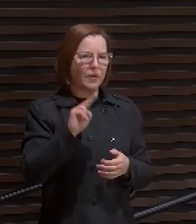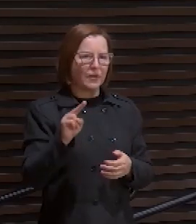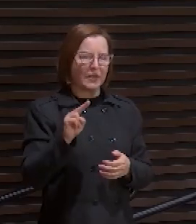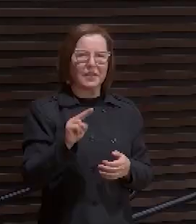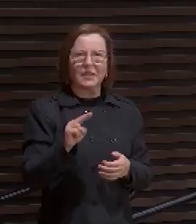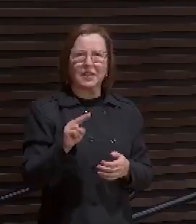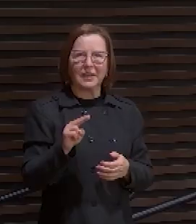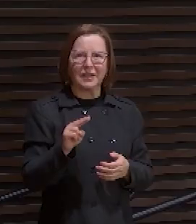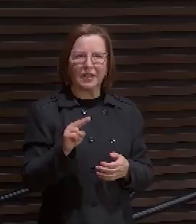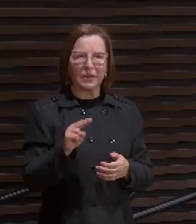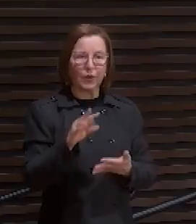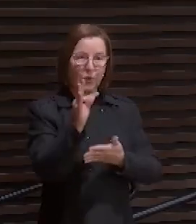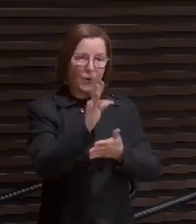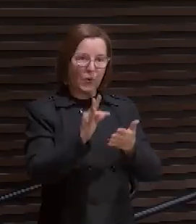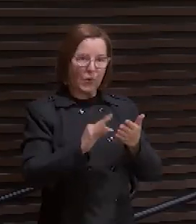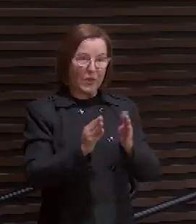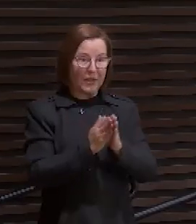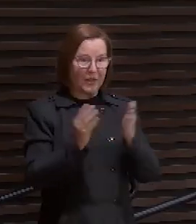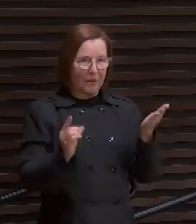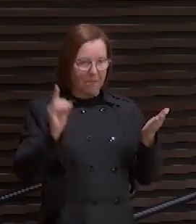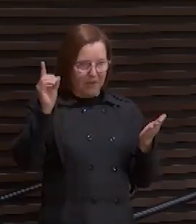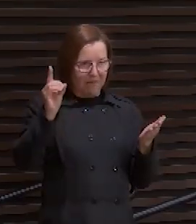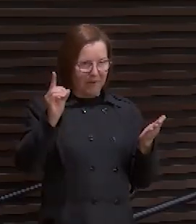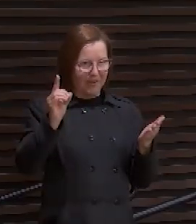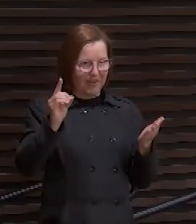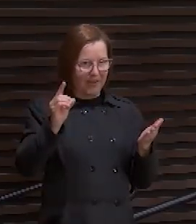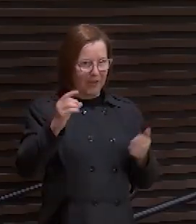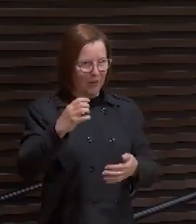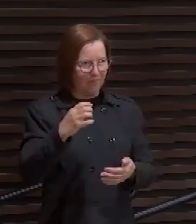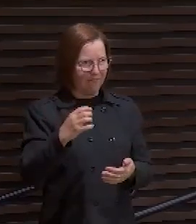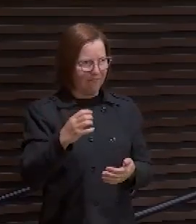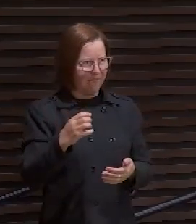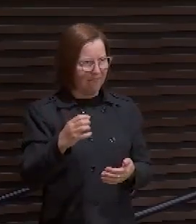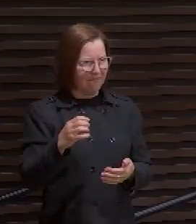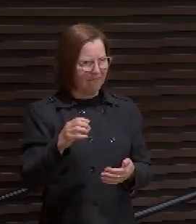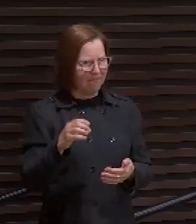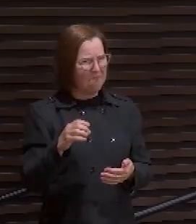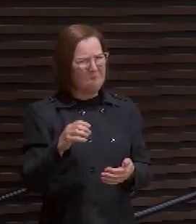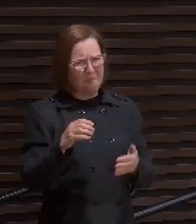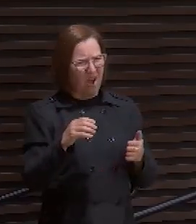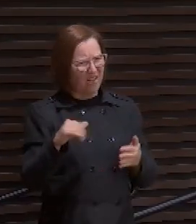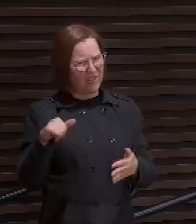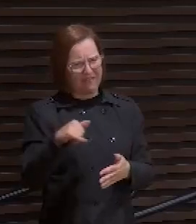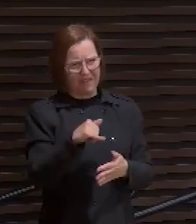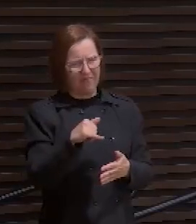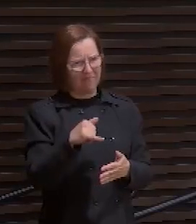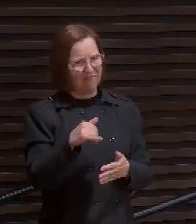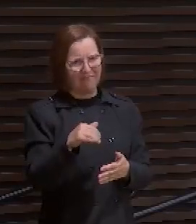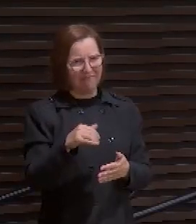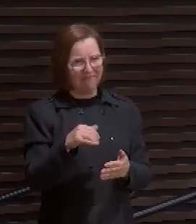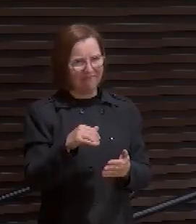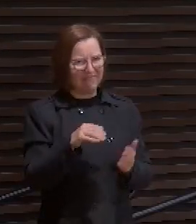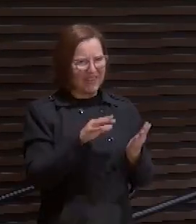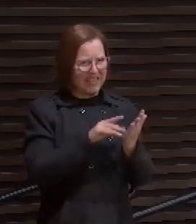modo avião, se for o caso, mas desligue o telefone e não fique dando